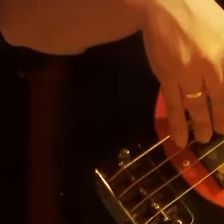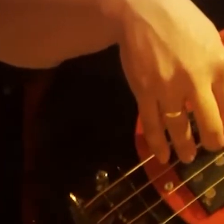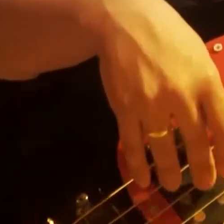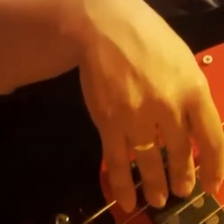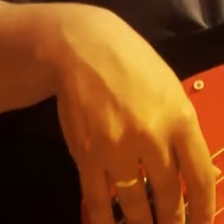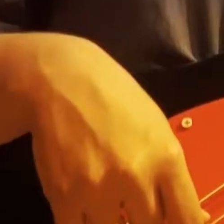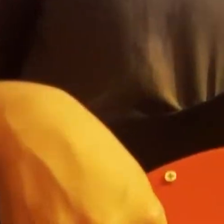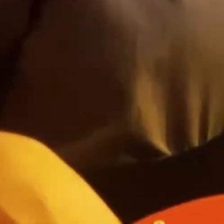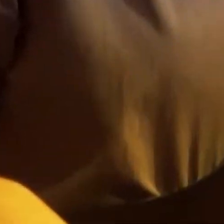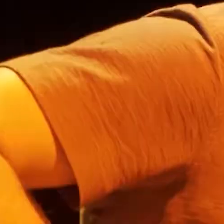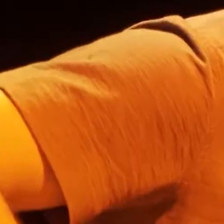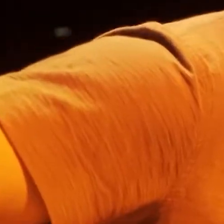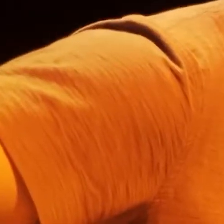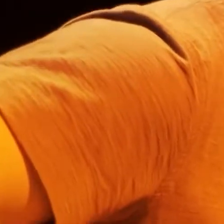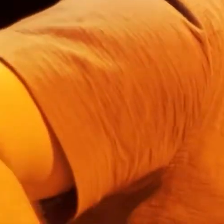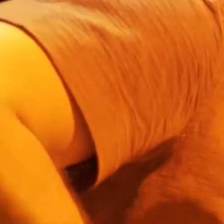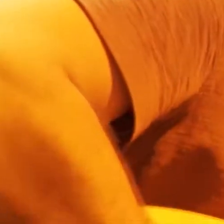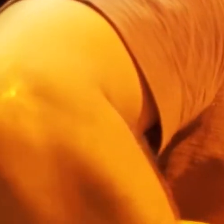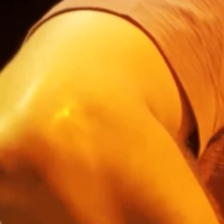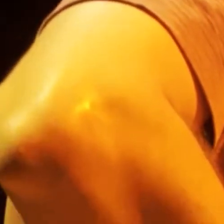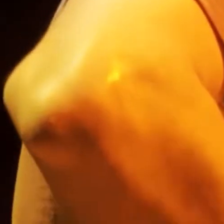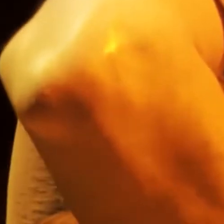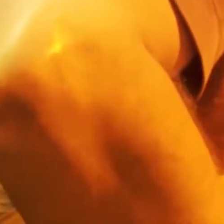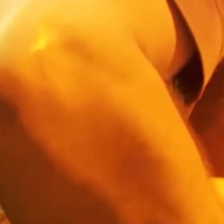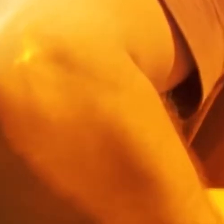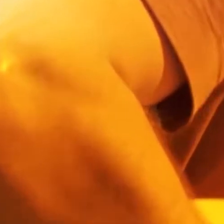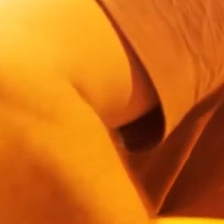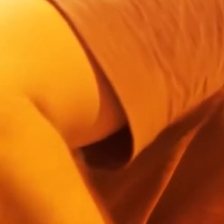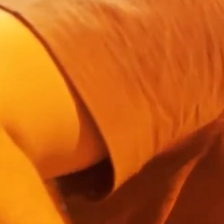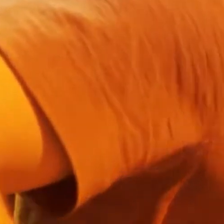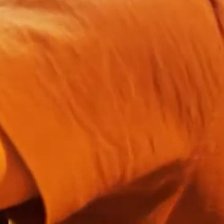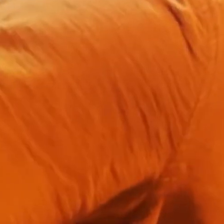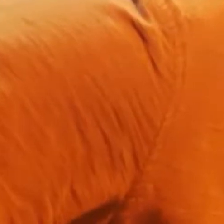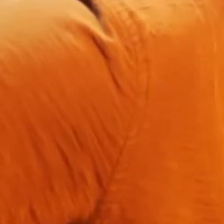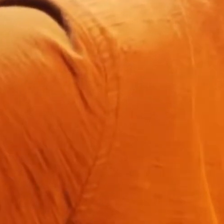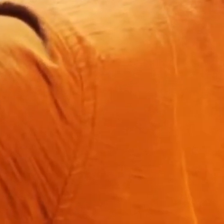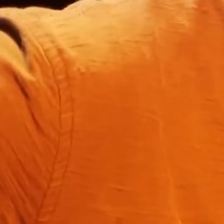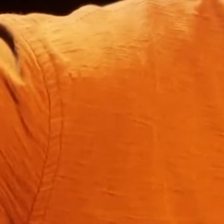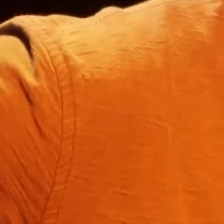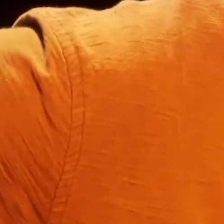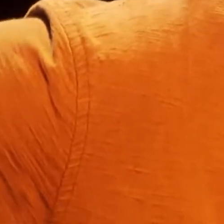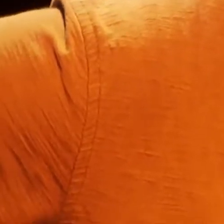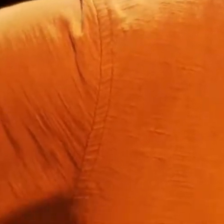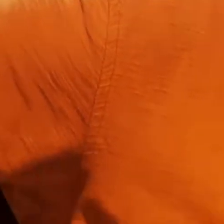Cocaris e alcazistas são cinzas do carnaval,